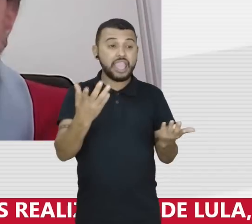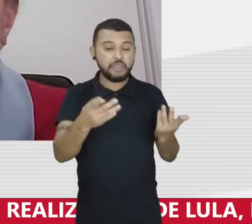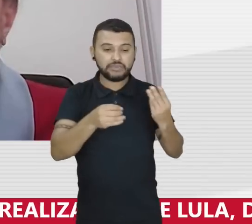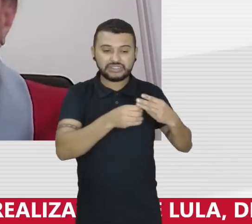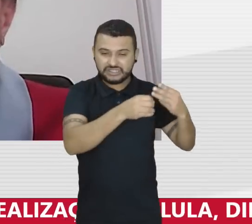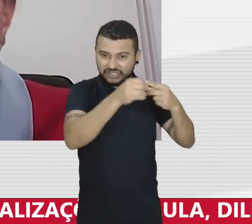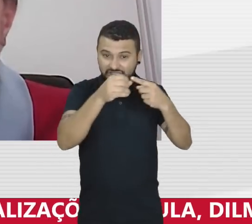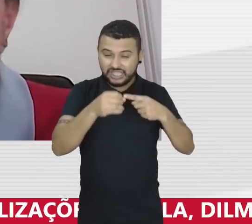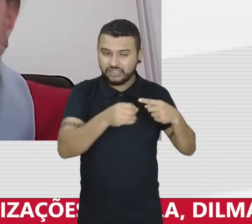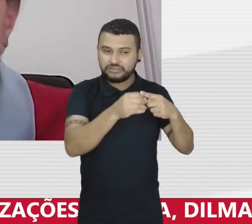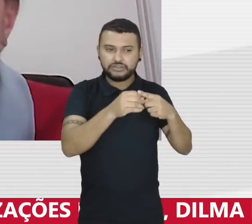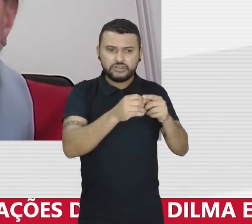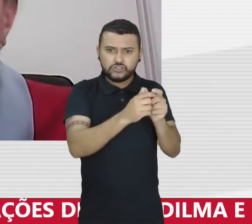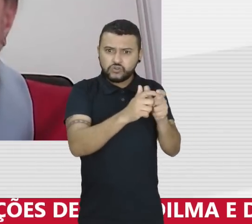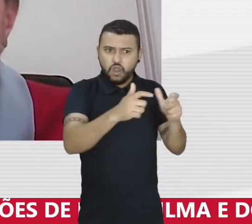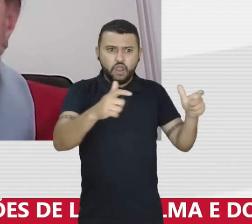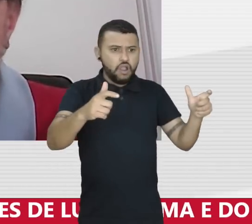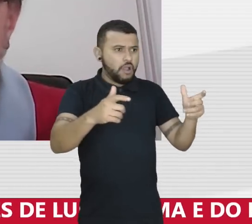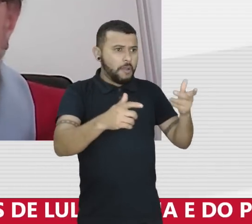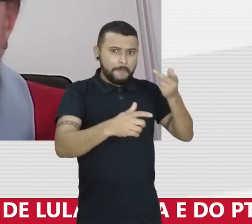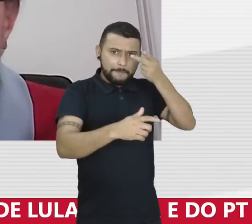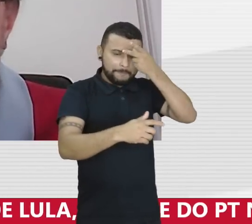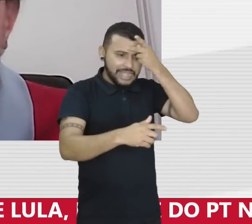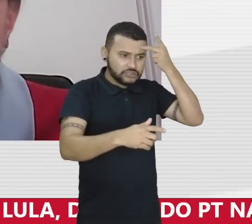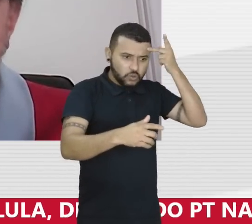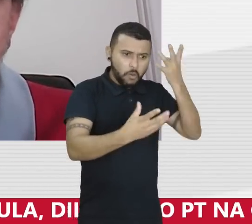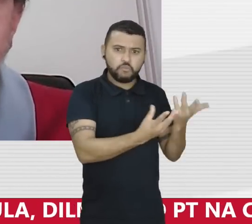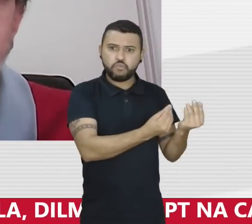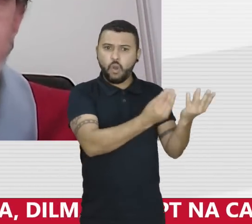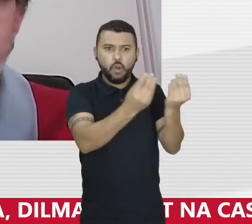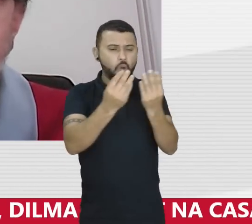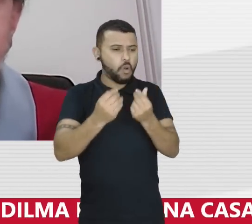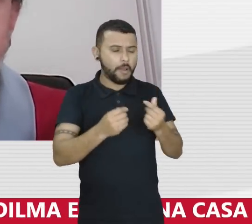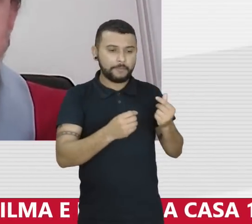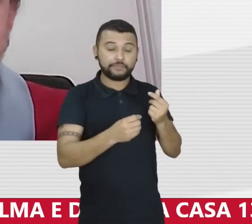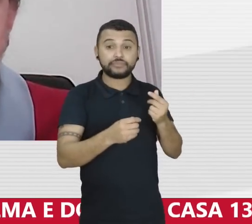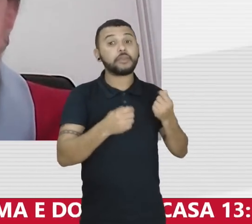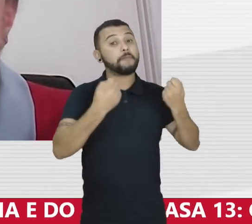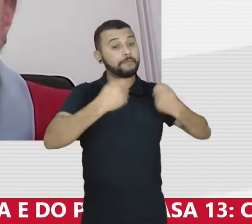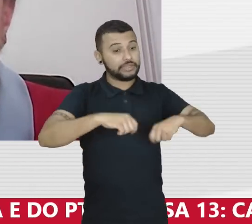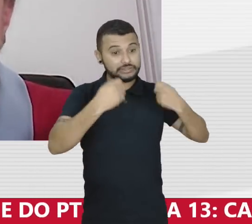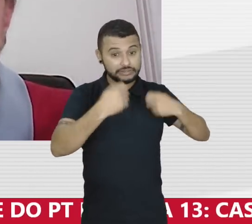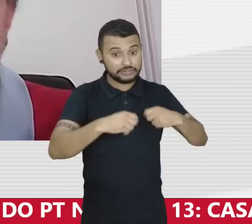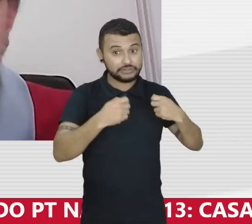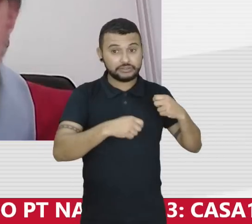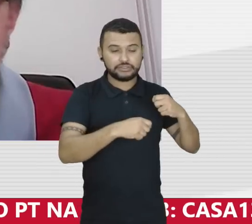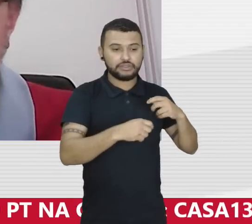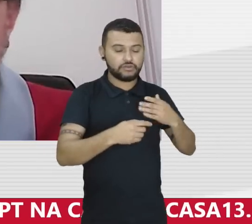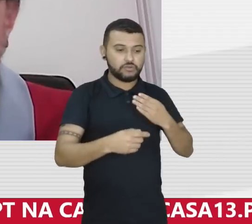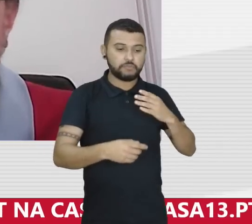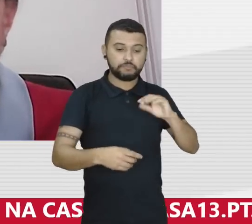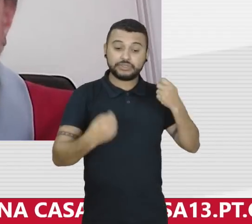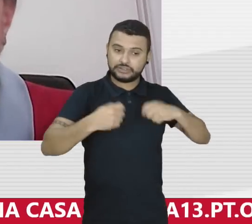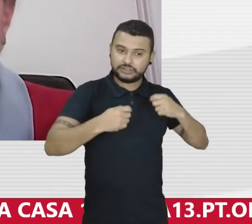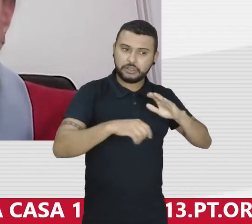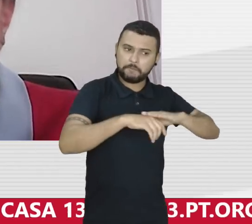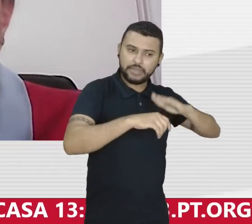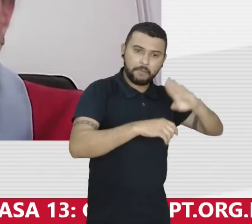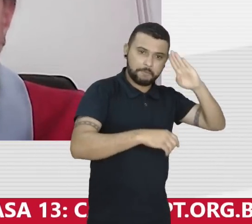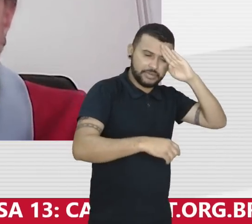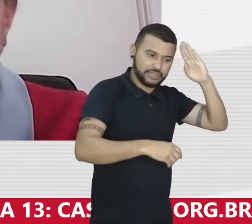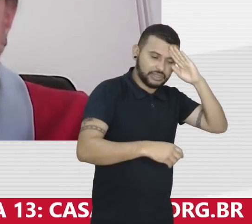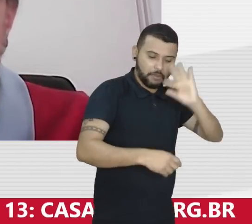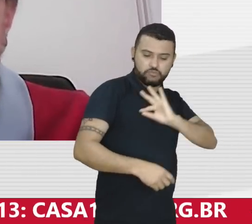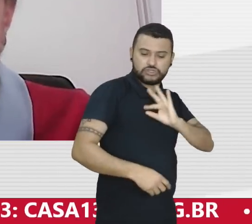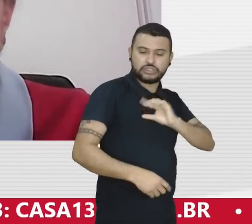que é muito, talvez o triplo do contingente que nós temos das várias forças armadas e